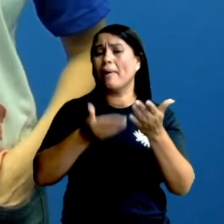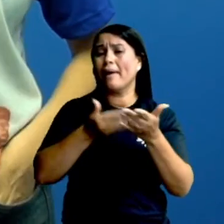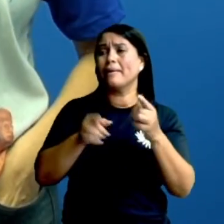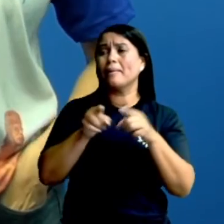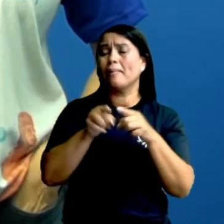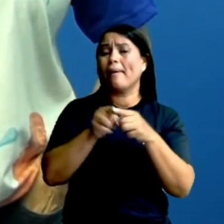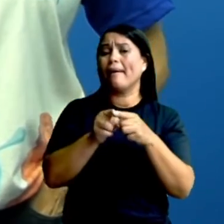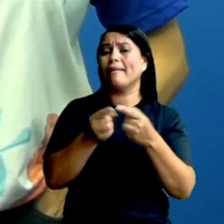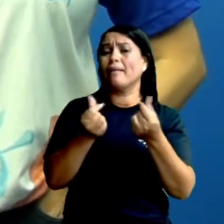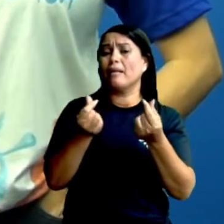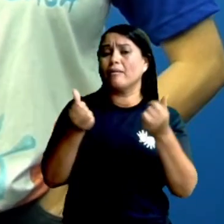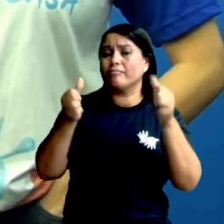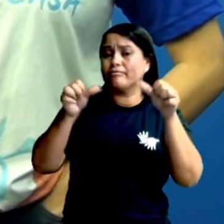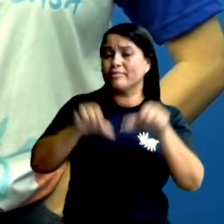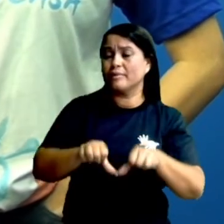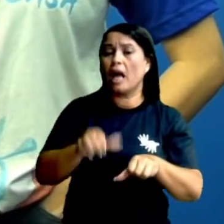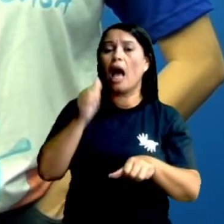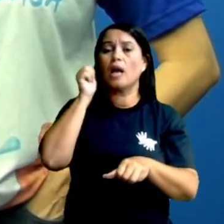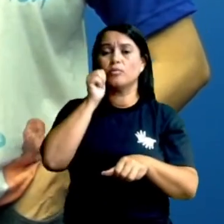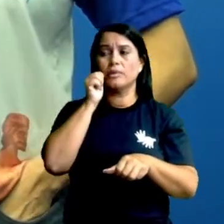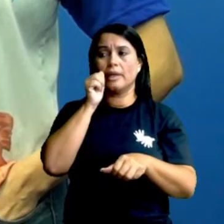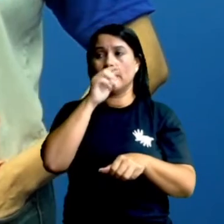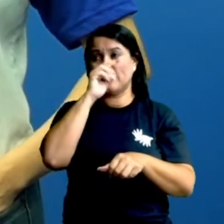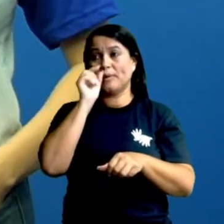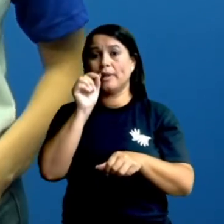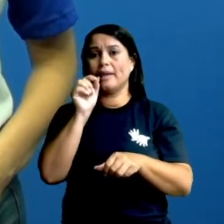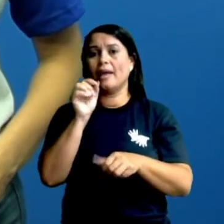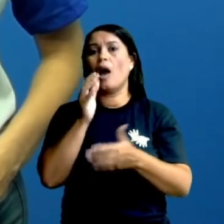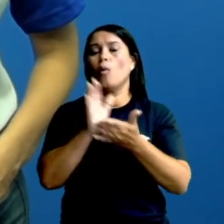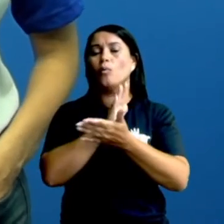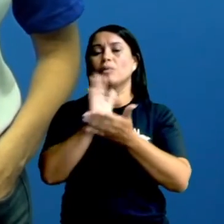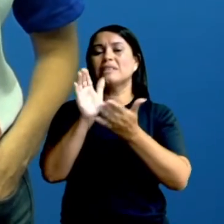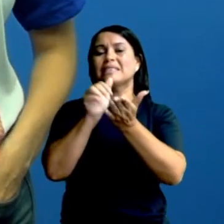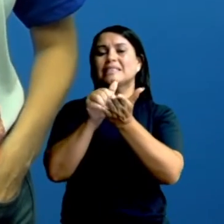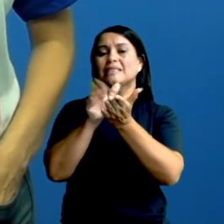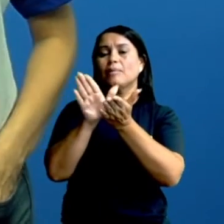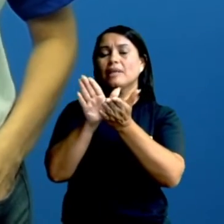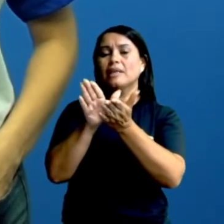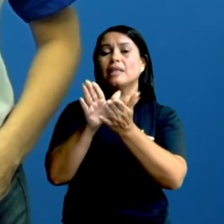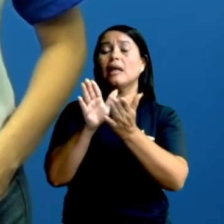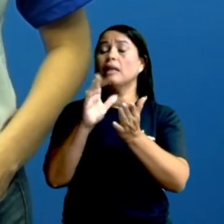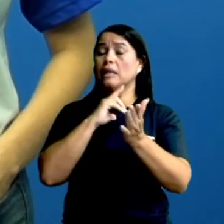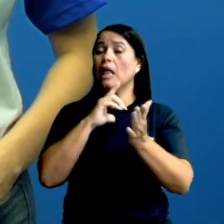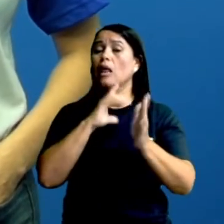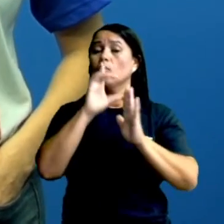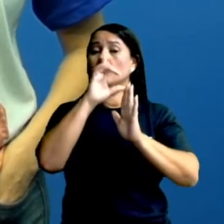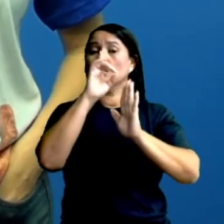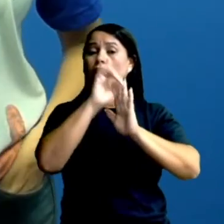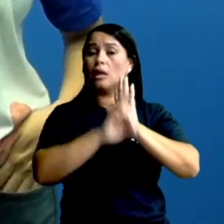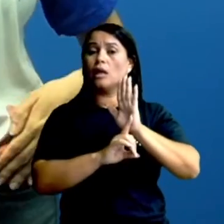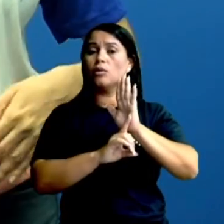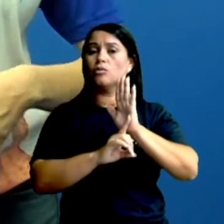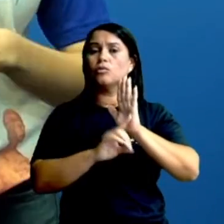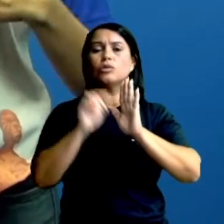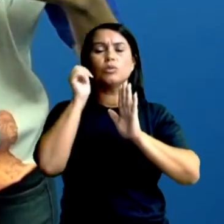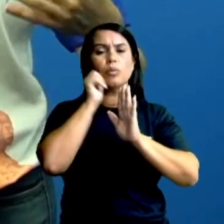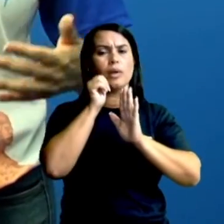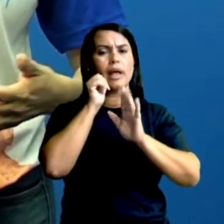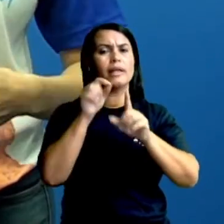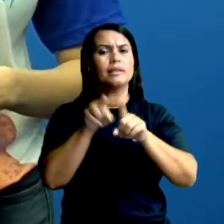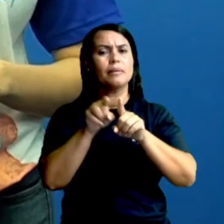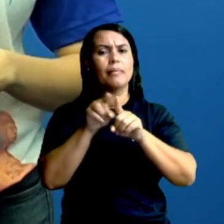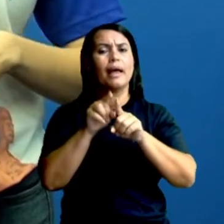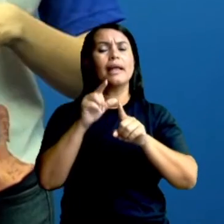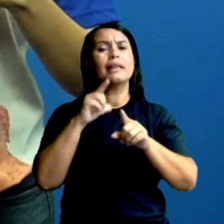as primeiras a serem demitidas. Devido aos direitos femininos, né, como a licença maternidade, porque a